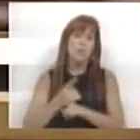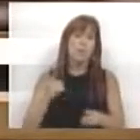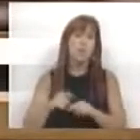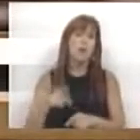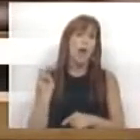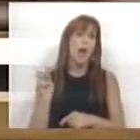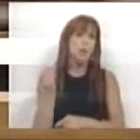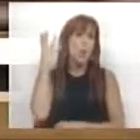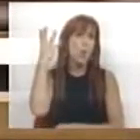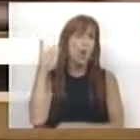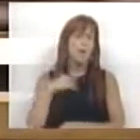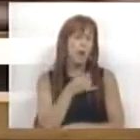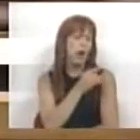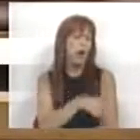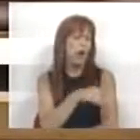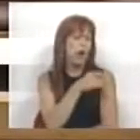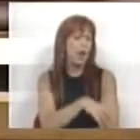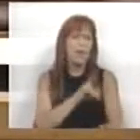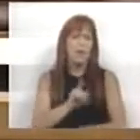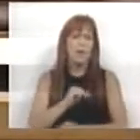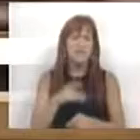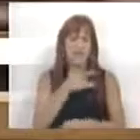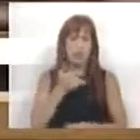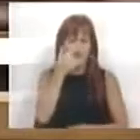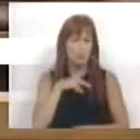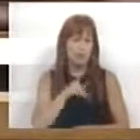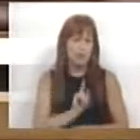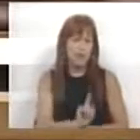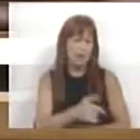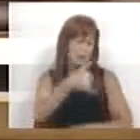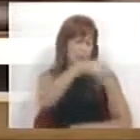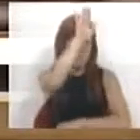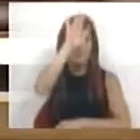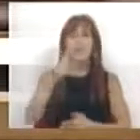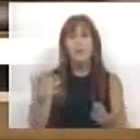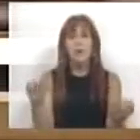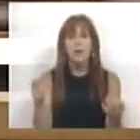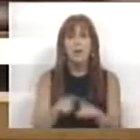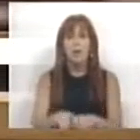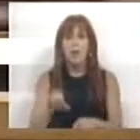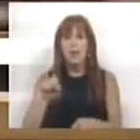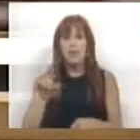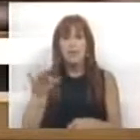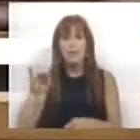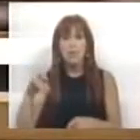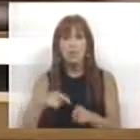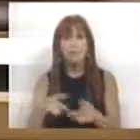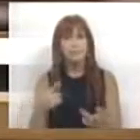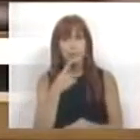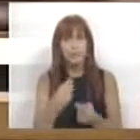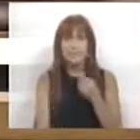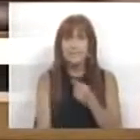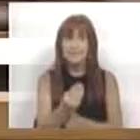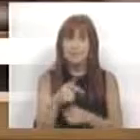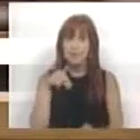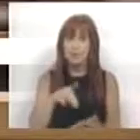porque durante 4 anos desprezaram completamente a saúde dos portugueses. E realmente, quanto ao glifosato, não deixa de ser muito